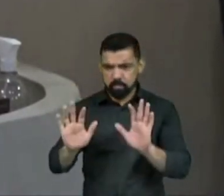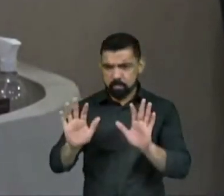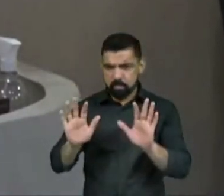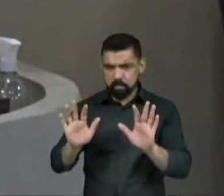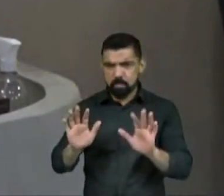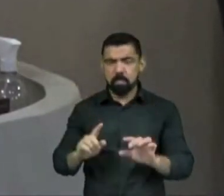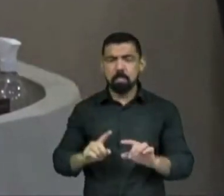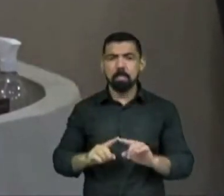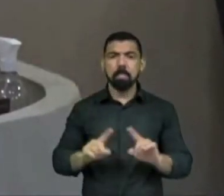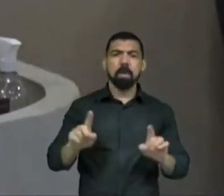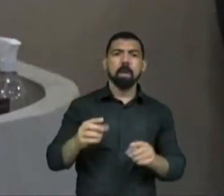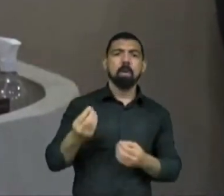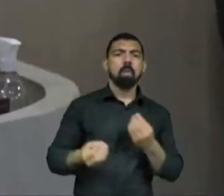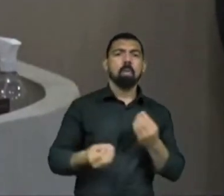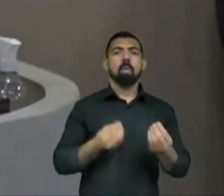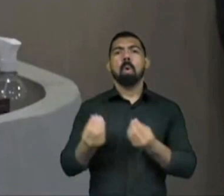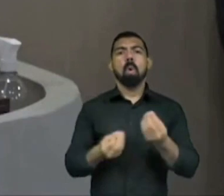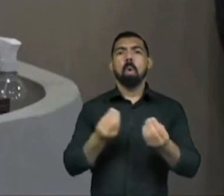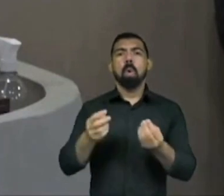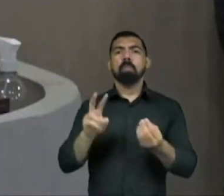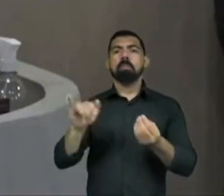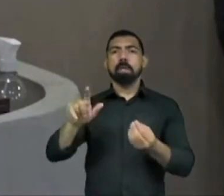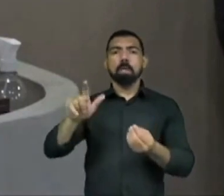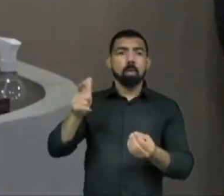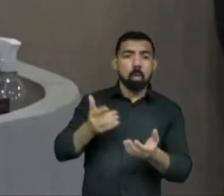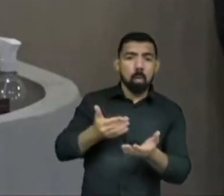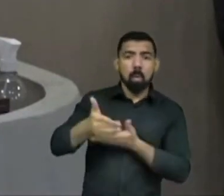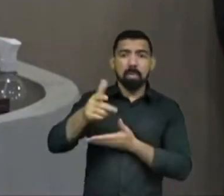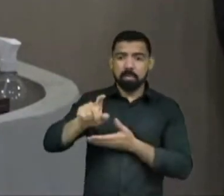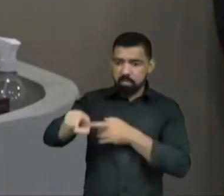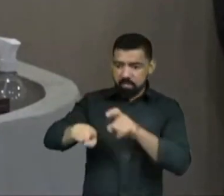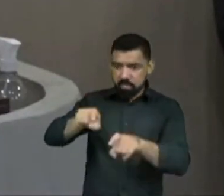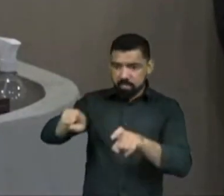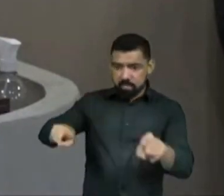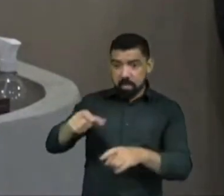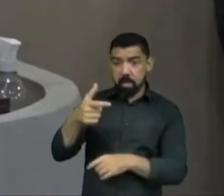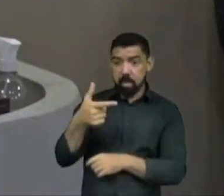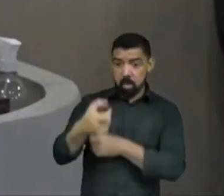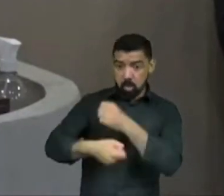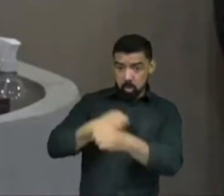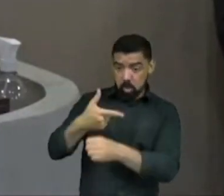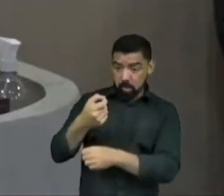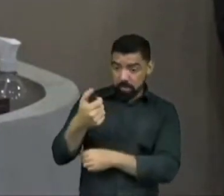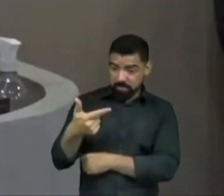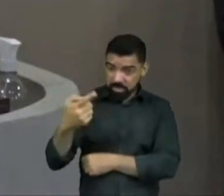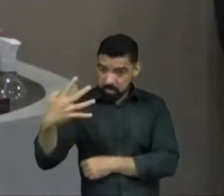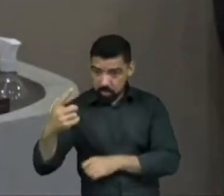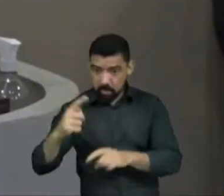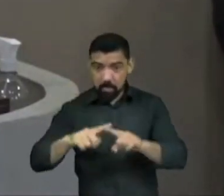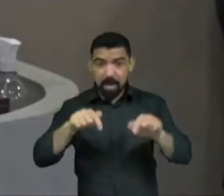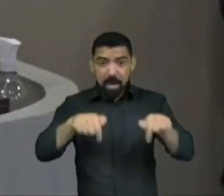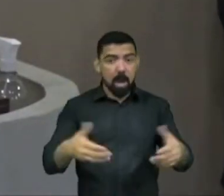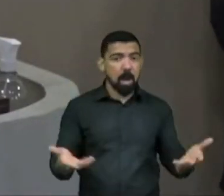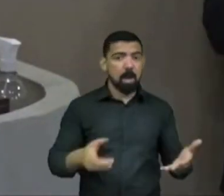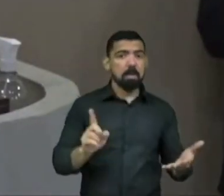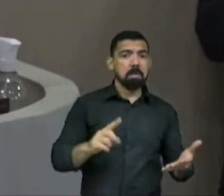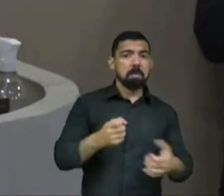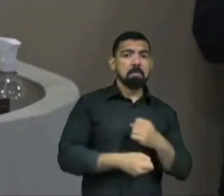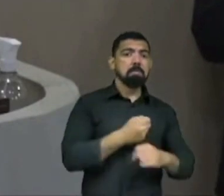sangria? Por que o desespero de aprovação dessa mensagem agora, em fevereiro de